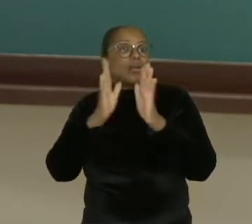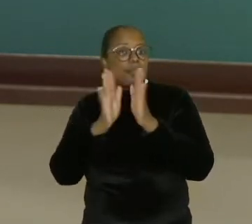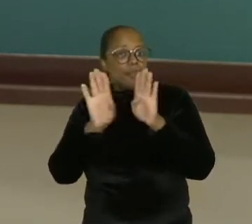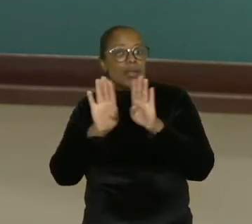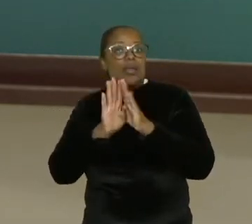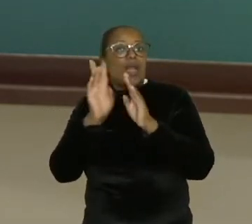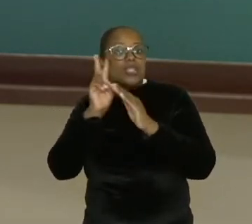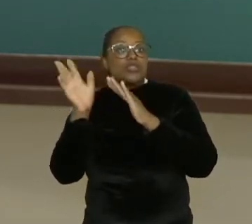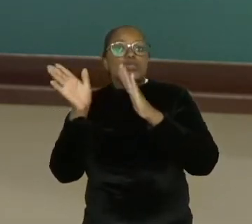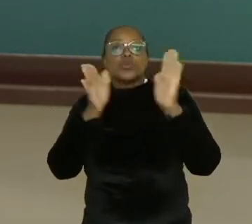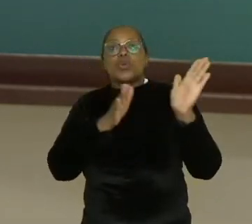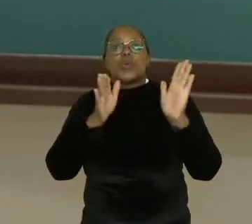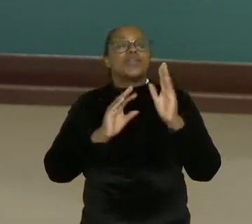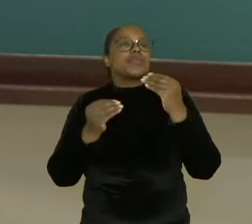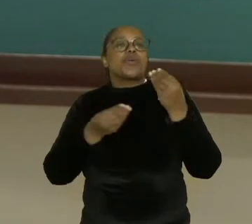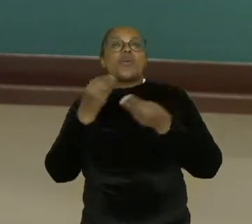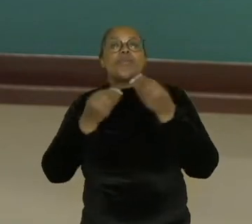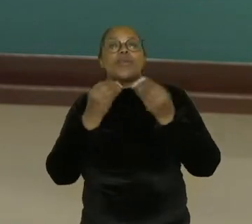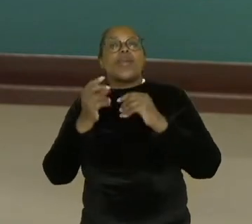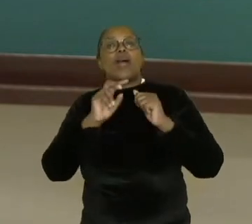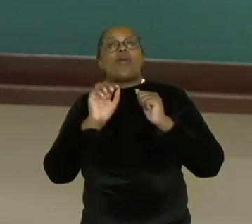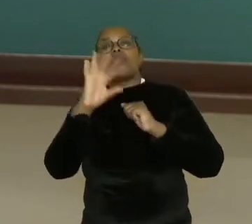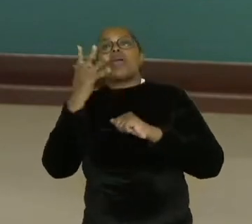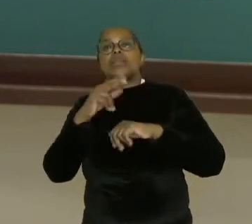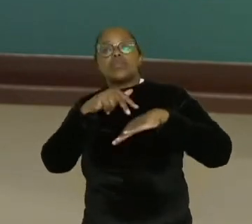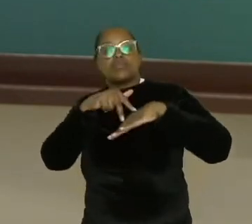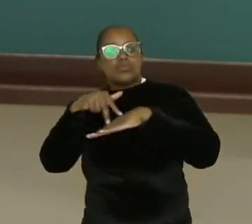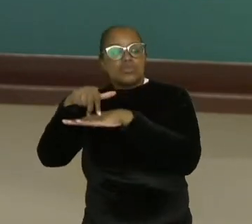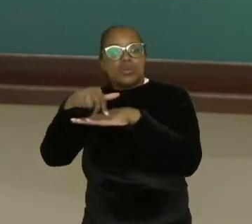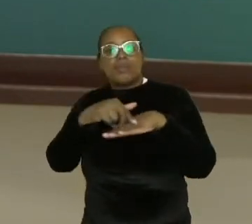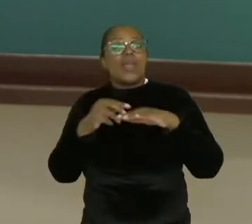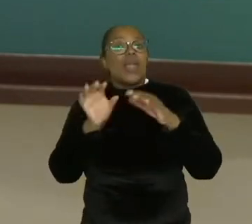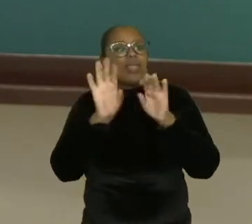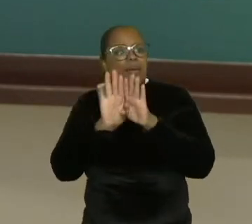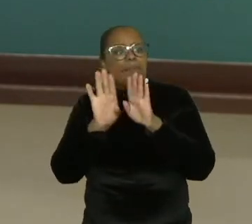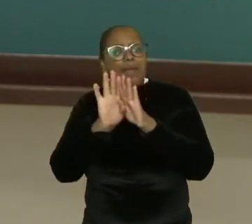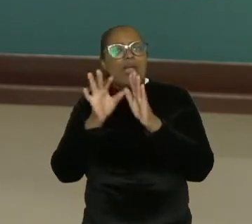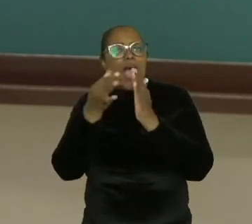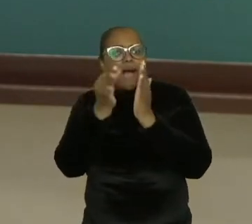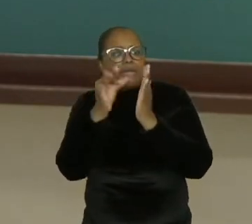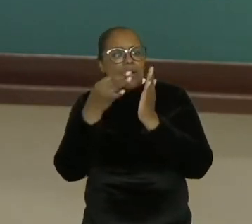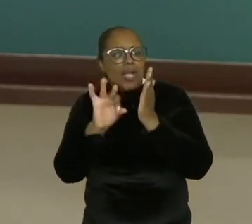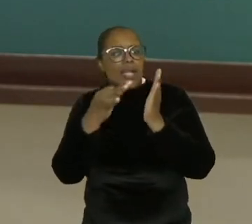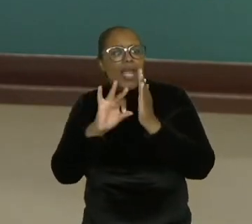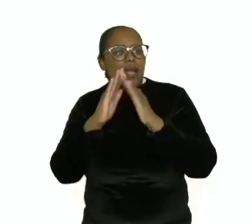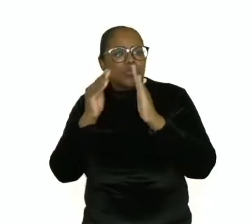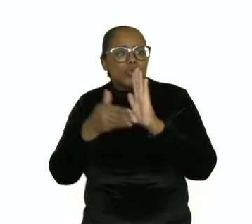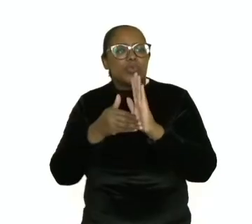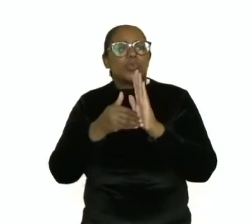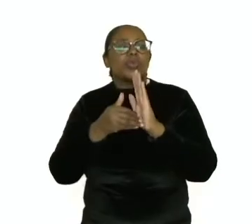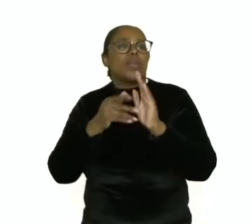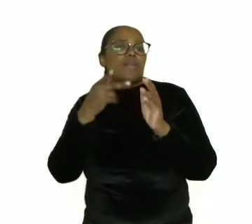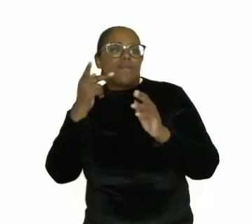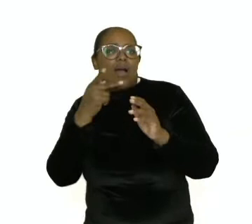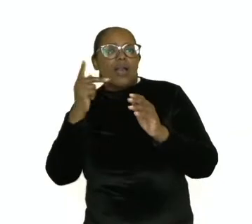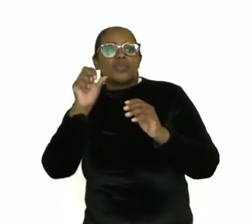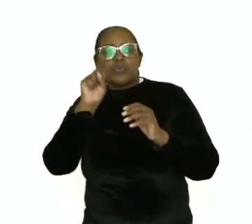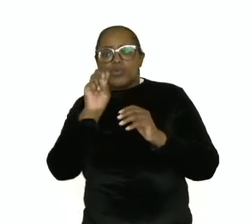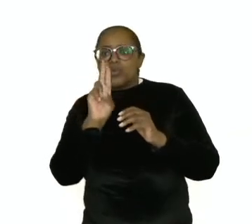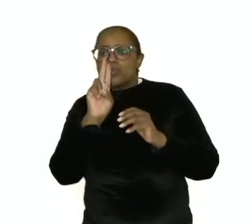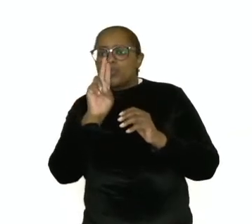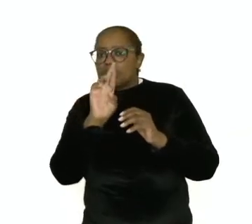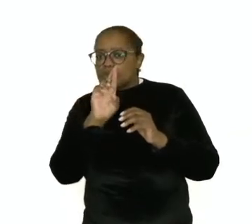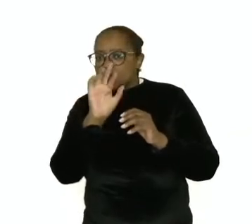surf. Analisar as transformações históricas e tecnológicas do surf e suas relações com o